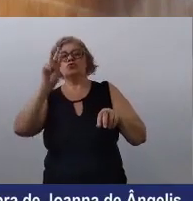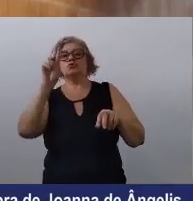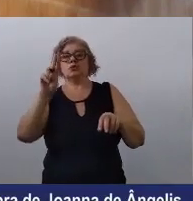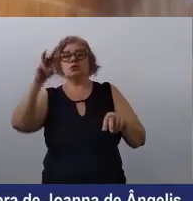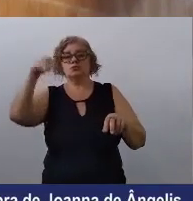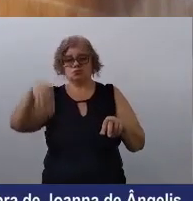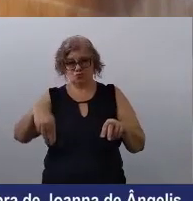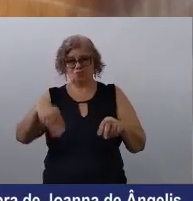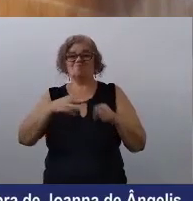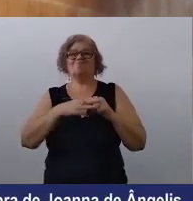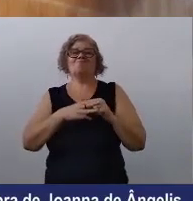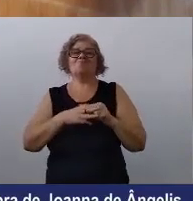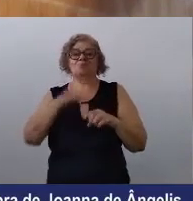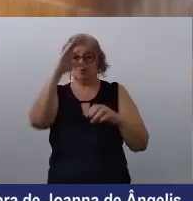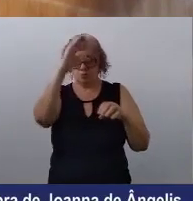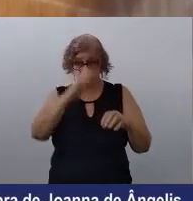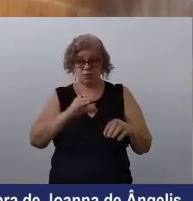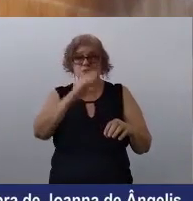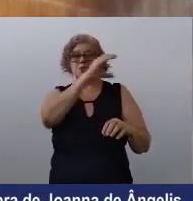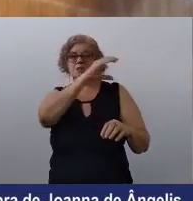do catolicismo da época.